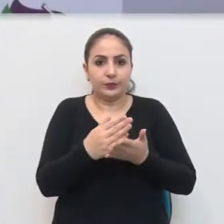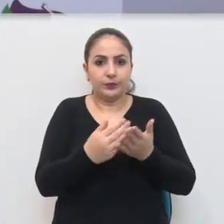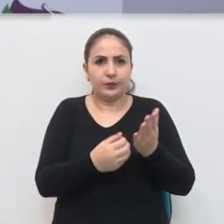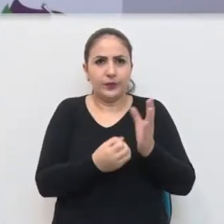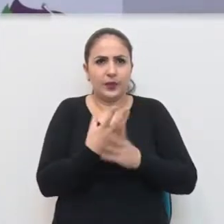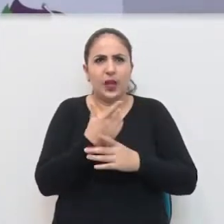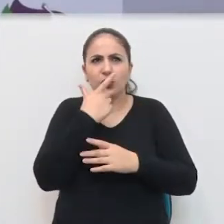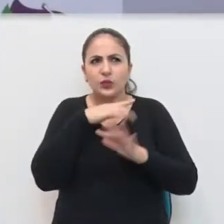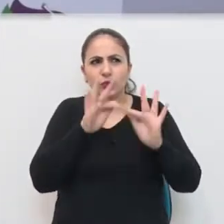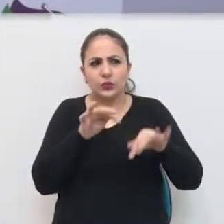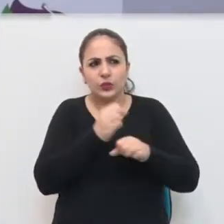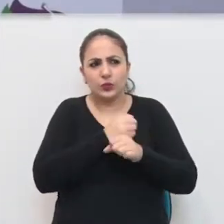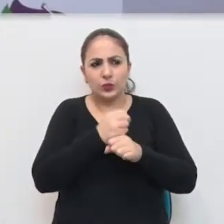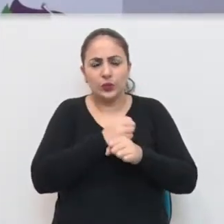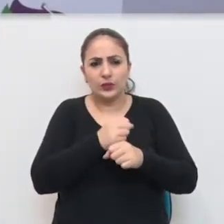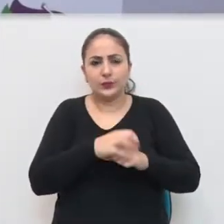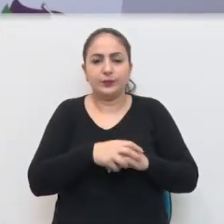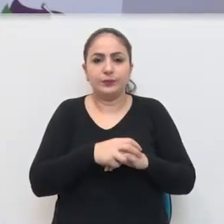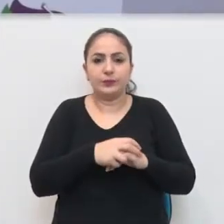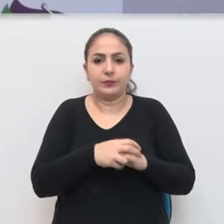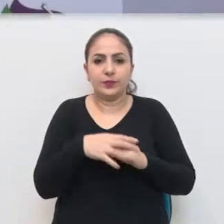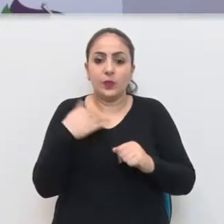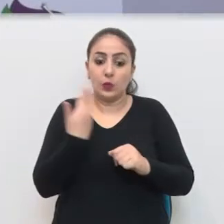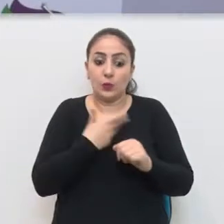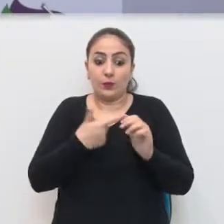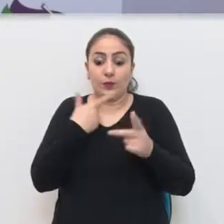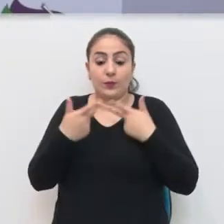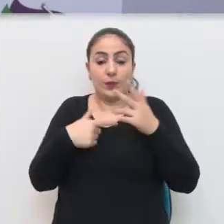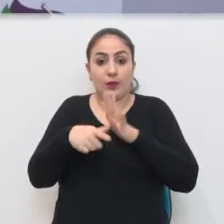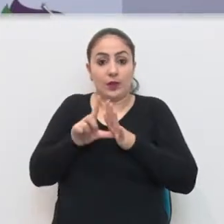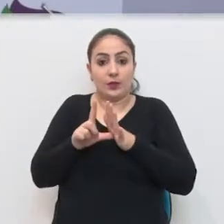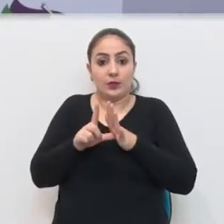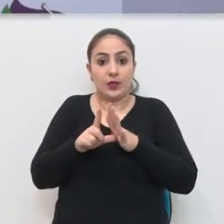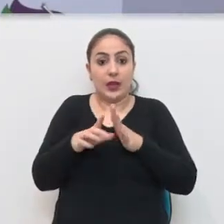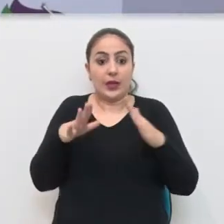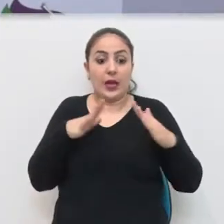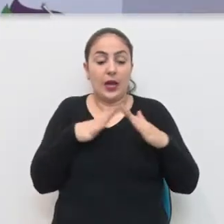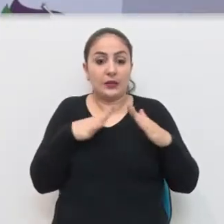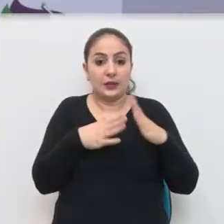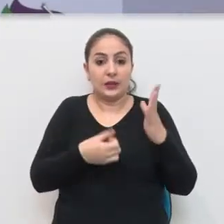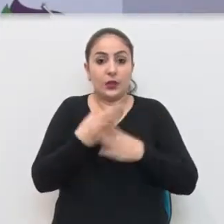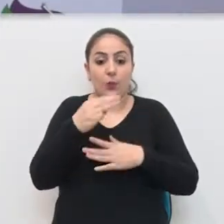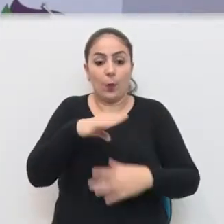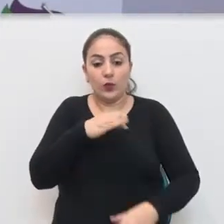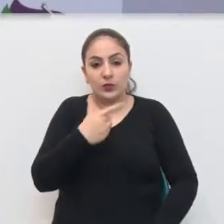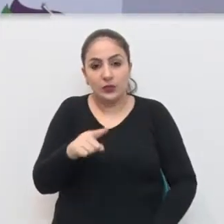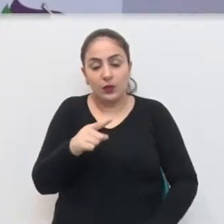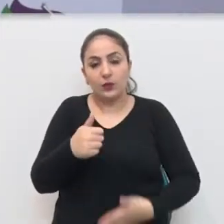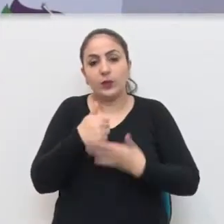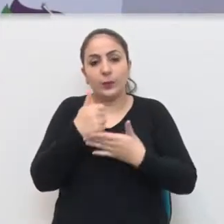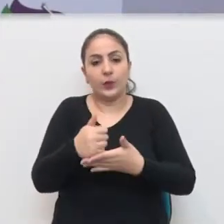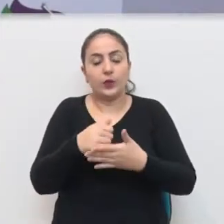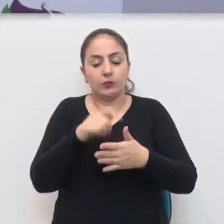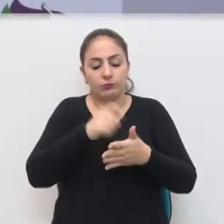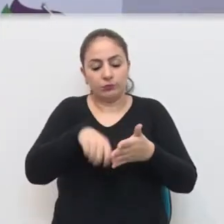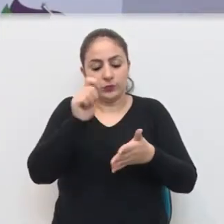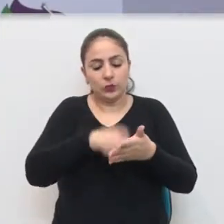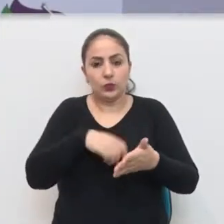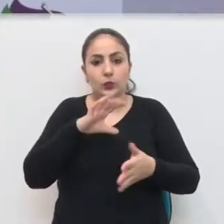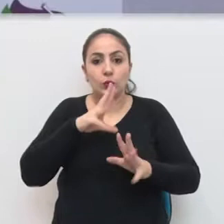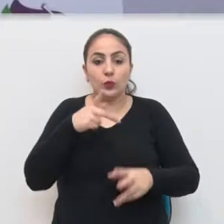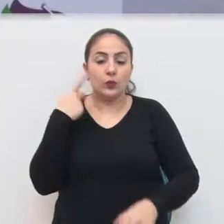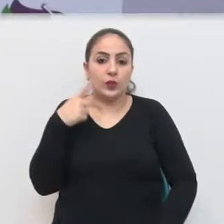ser idealizado a partir do fim desse ano. E nós nos antecipamos. Então, essa casa elaborou uma moção de apoio assinada por todos os